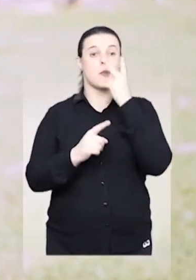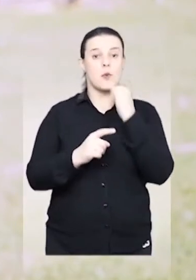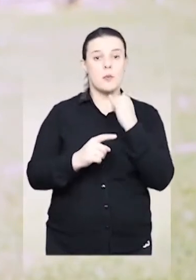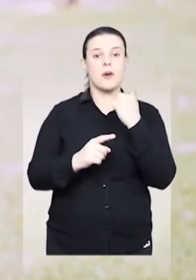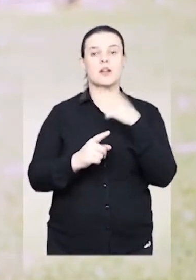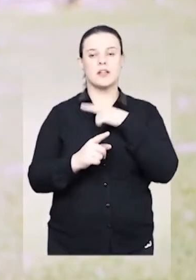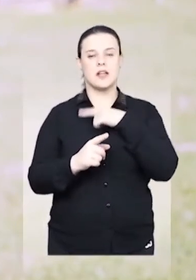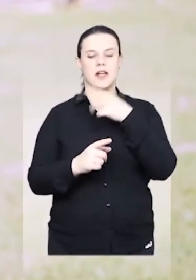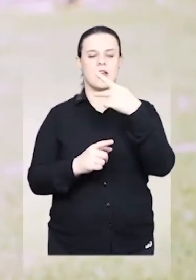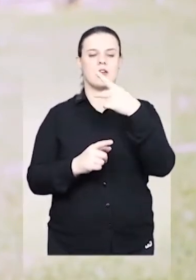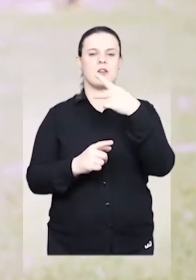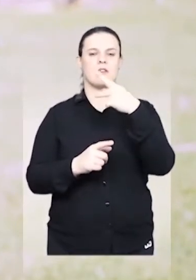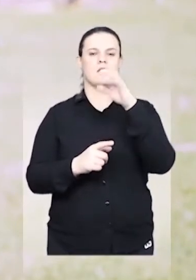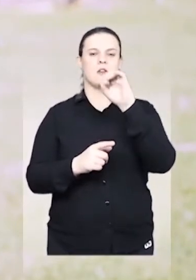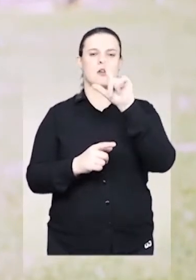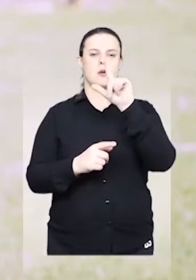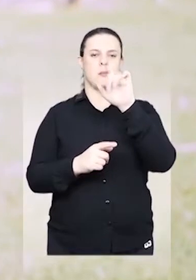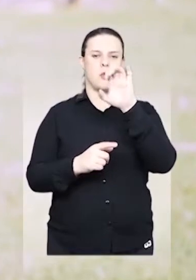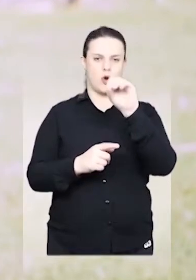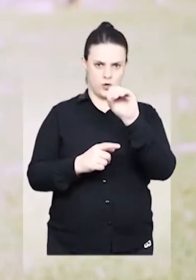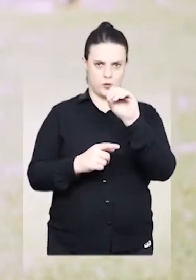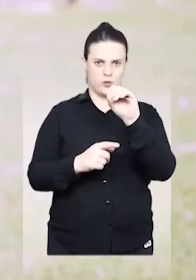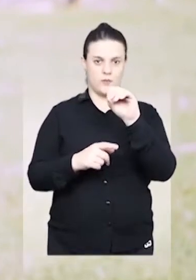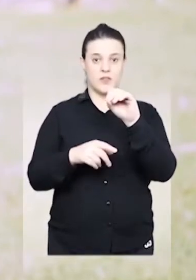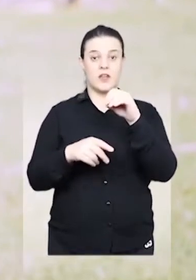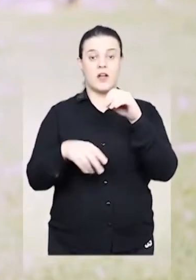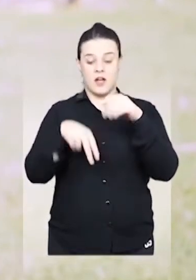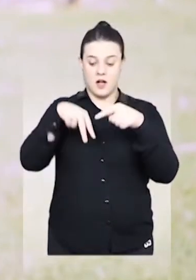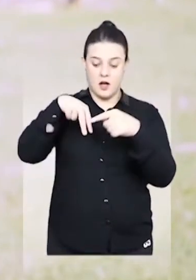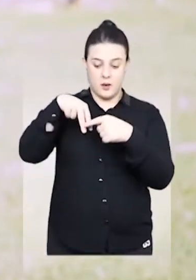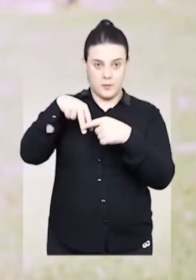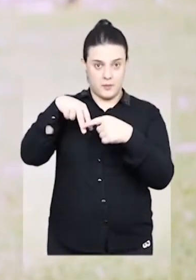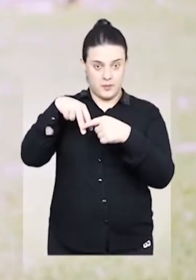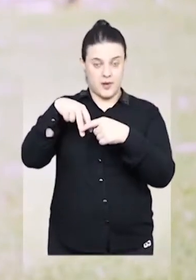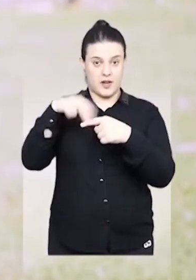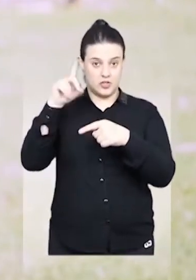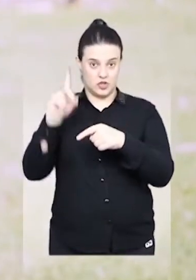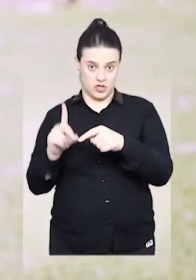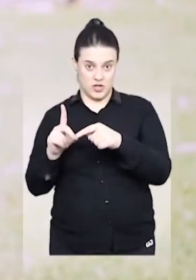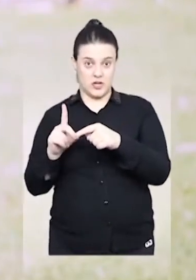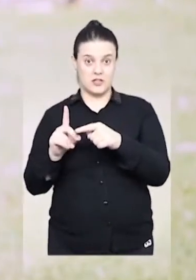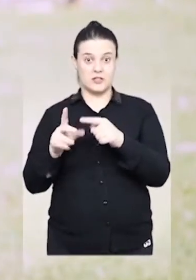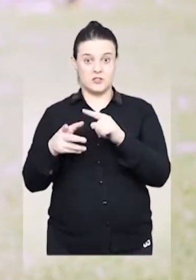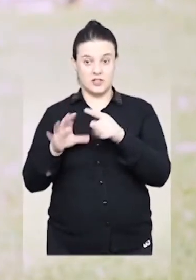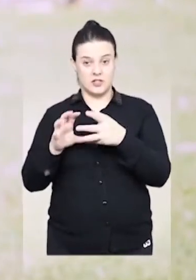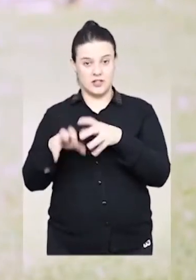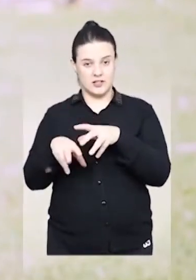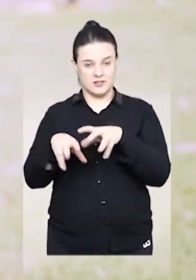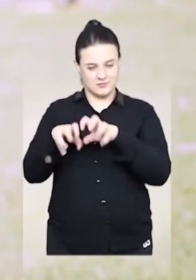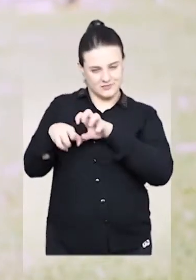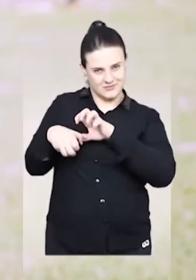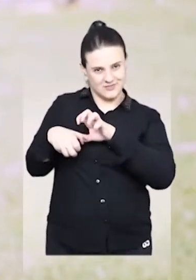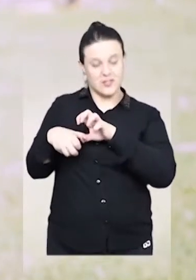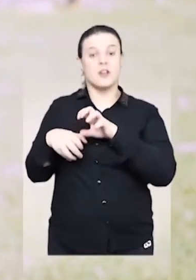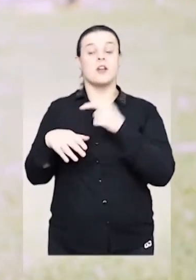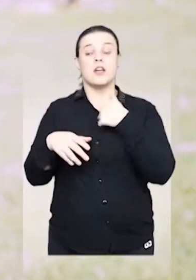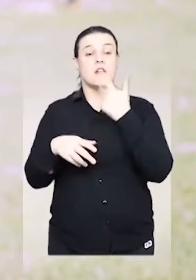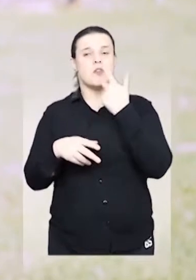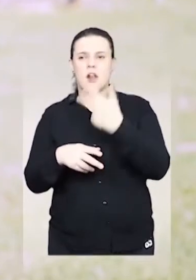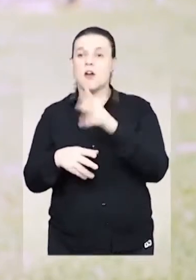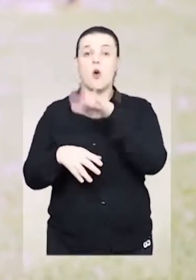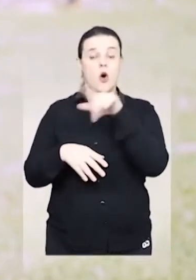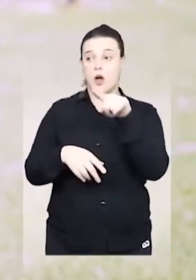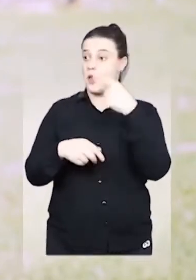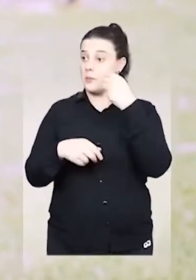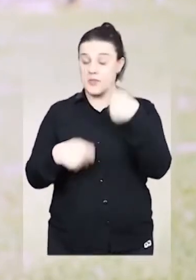teve poliomielite, então ele era atrofiado da perna direita. E ele sempre foi a pessoa que tentava dizer, olha,